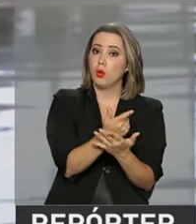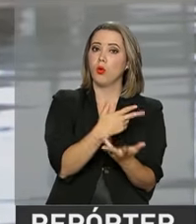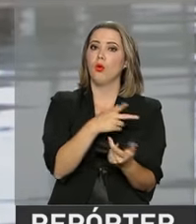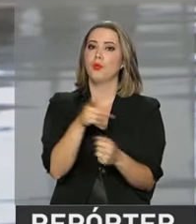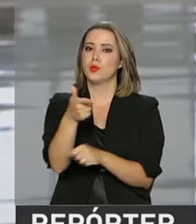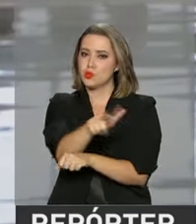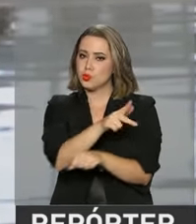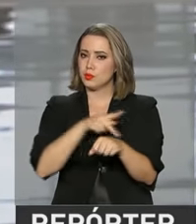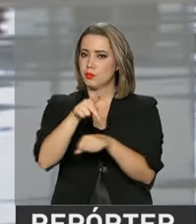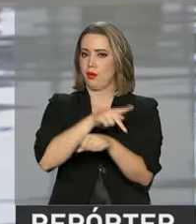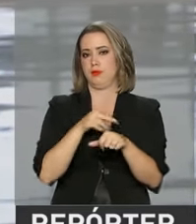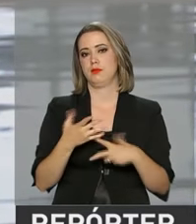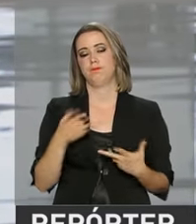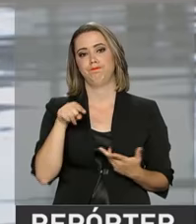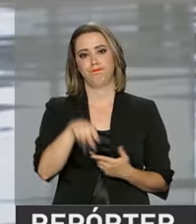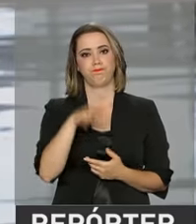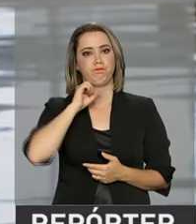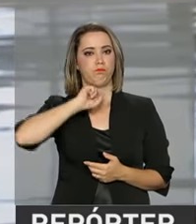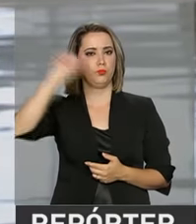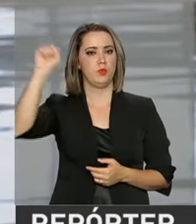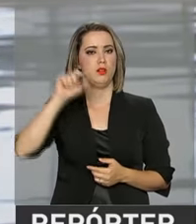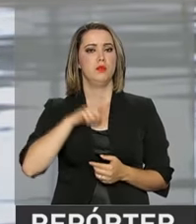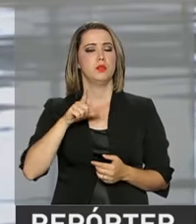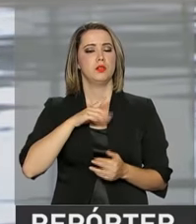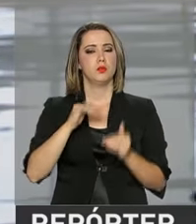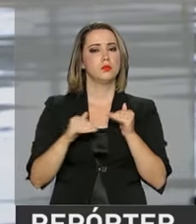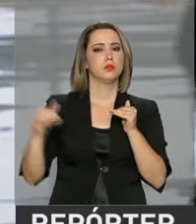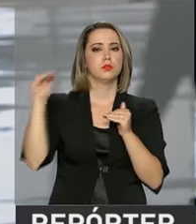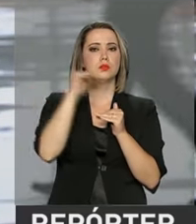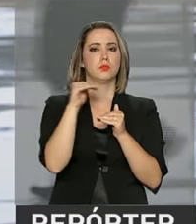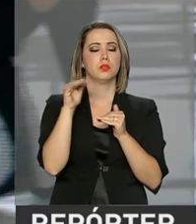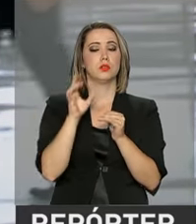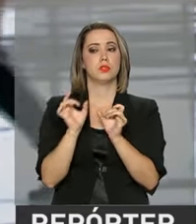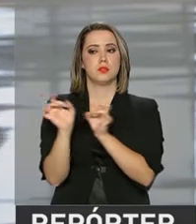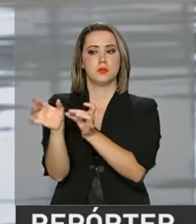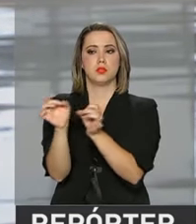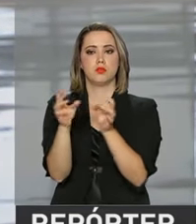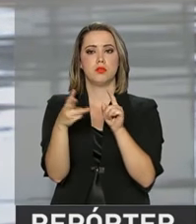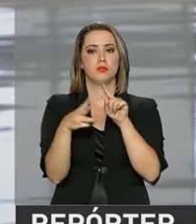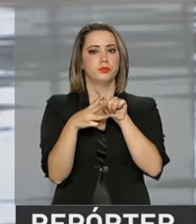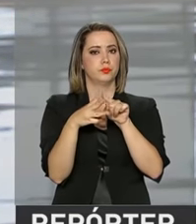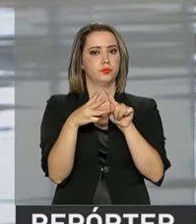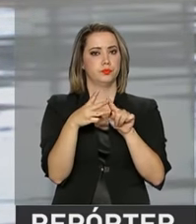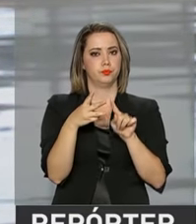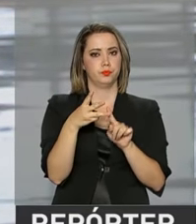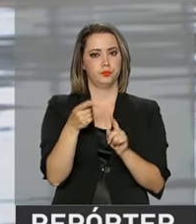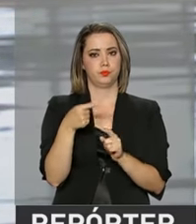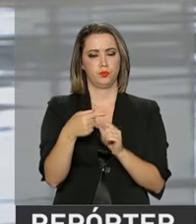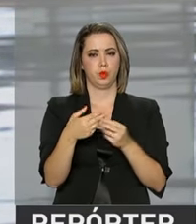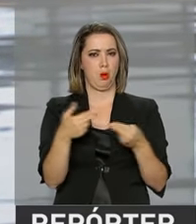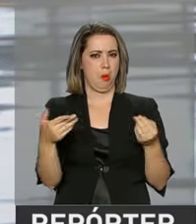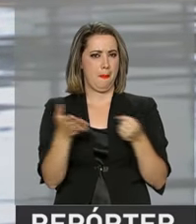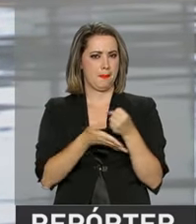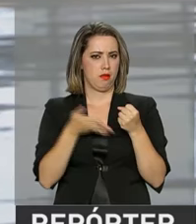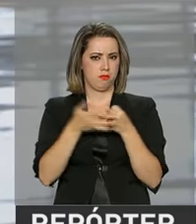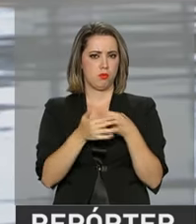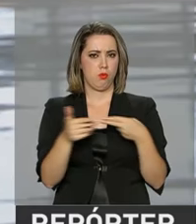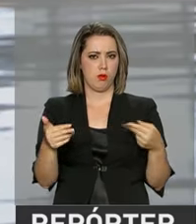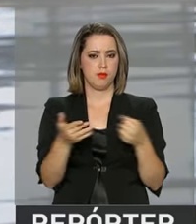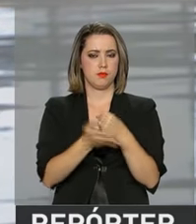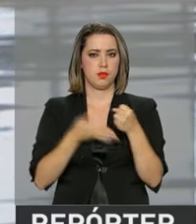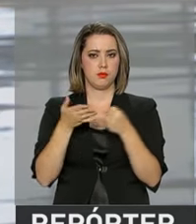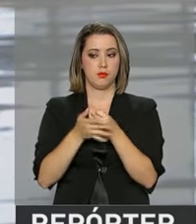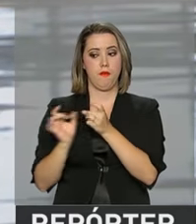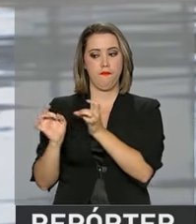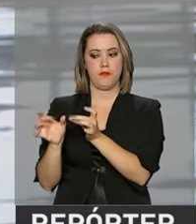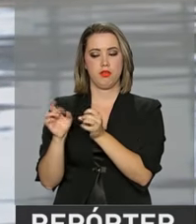neste mês de abril houve um crescimento na venda dos produtos das três categorias entre os básicos o destaque foi para a